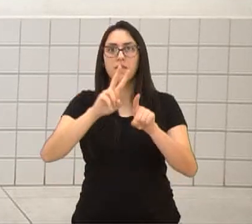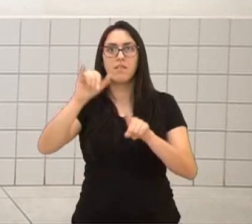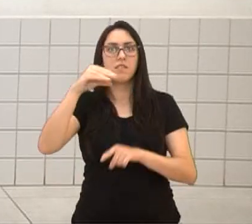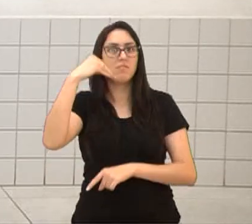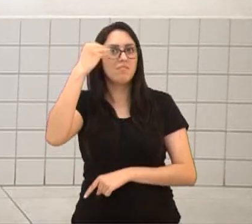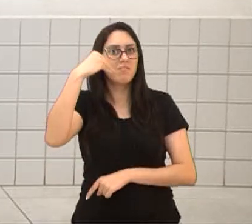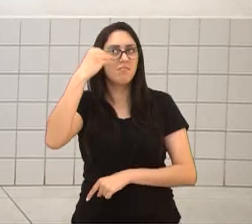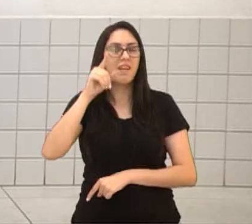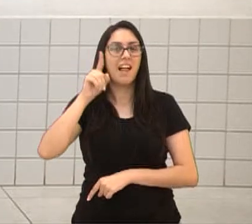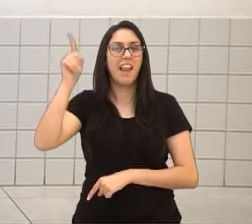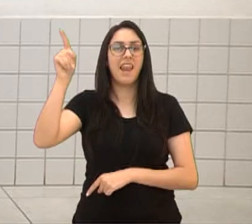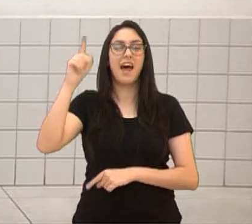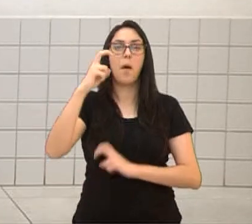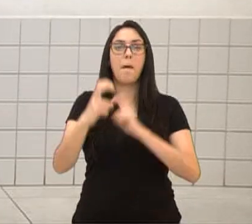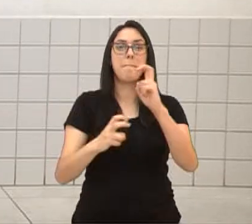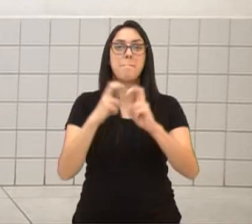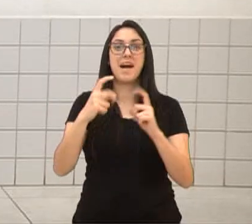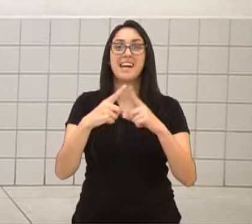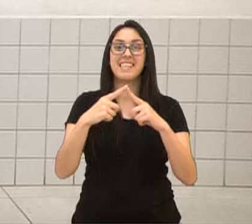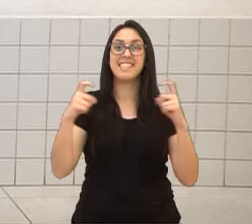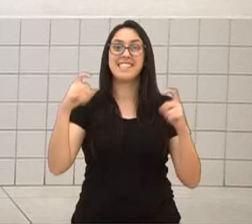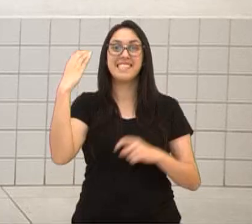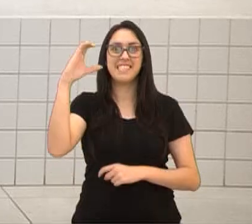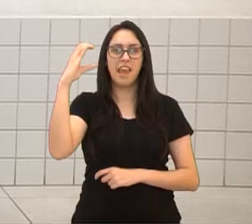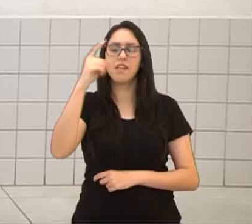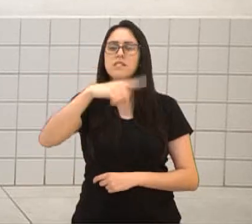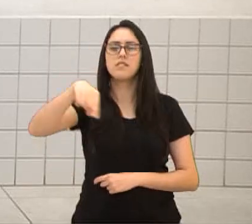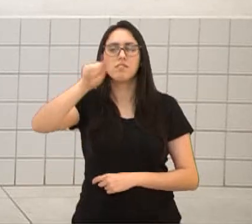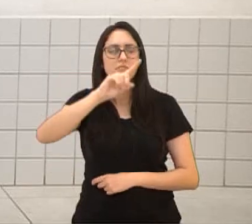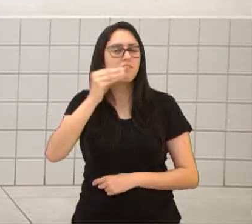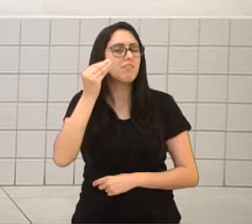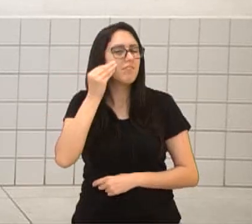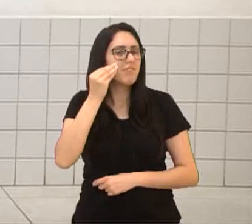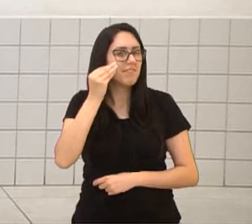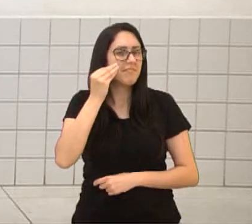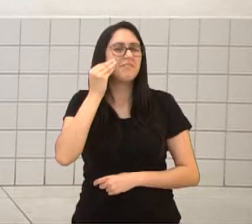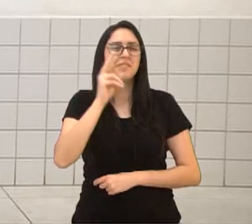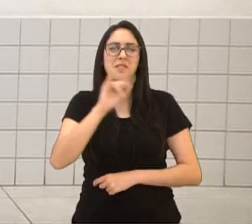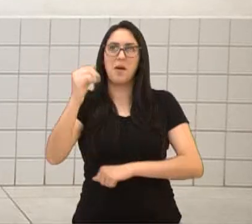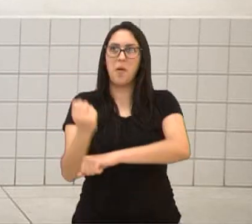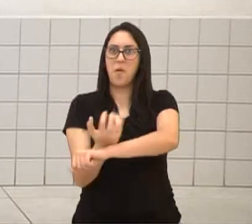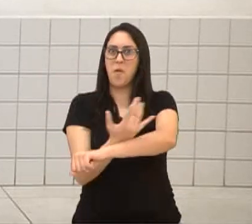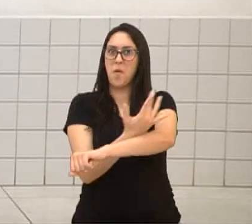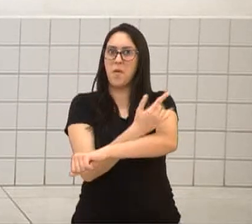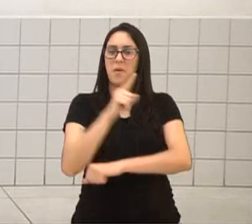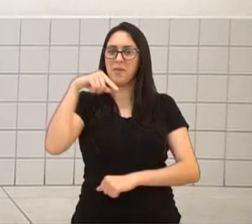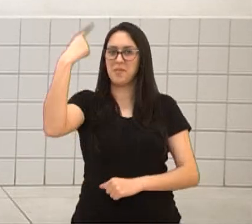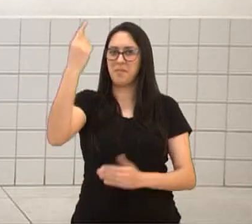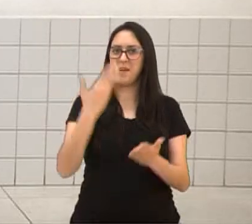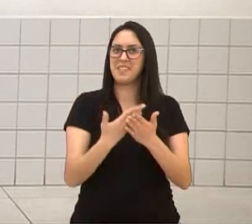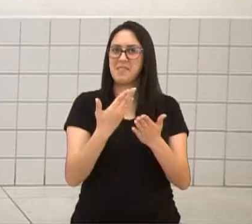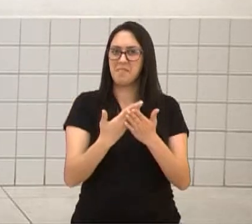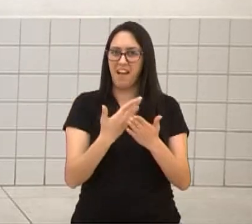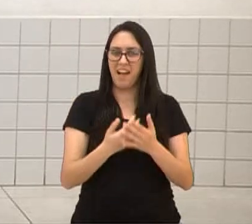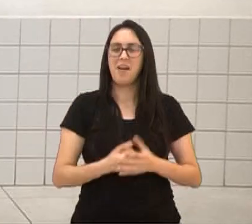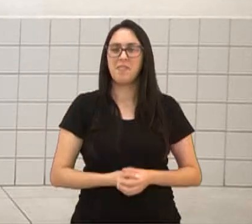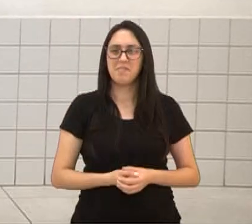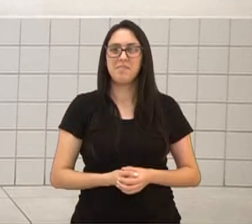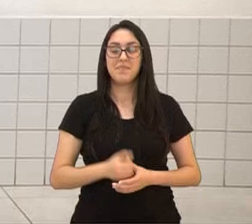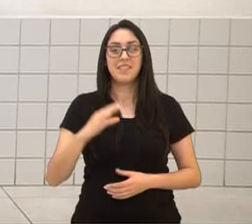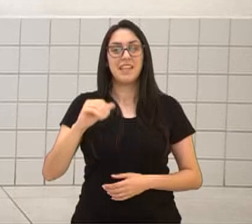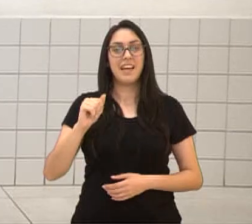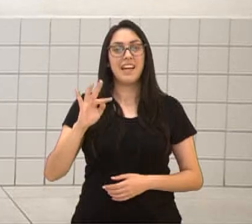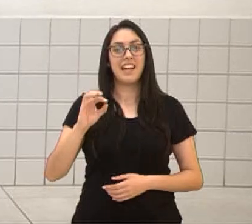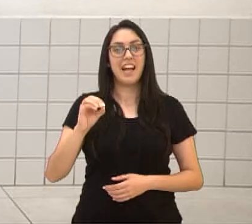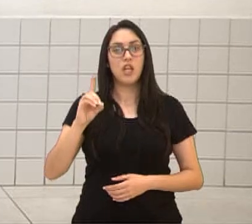Parque da Ciência. Assistam, não percam. Emoções fortes virão para as próximas aulas, galera. Tá certo? E aí, se o cátodo